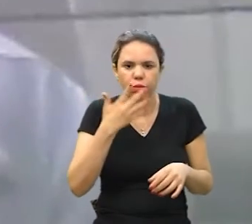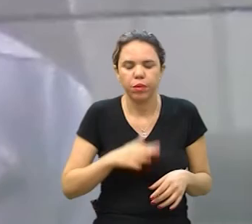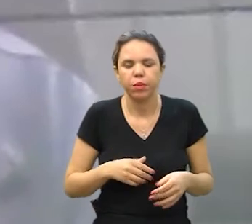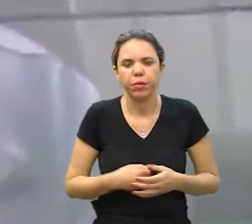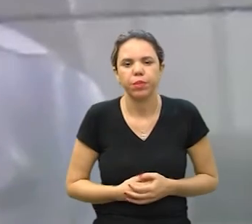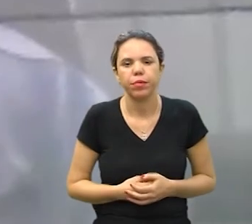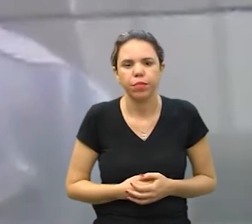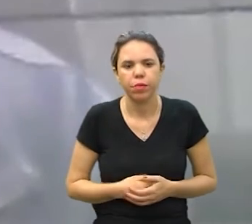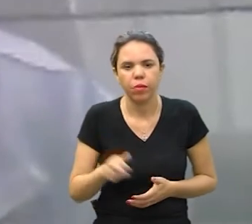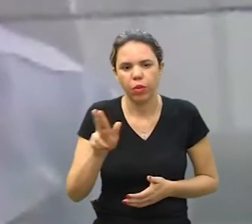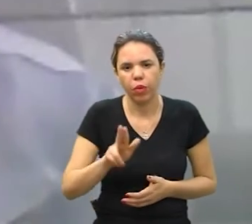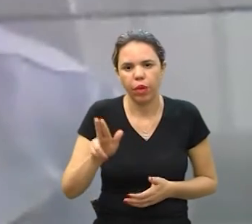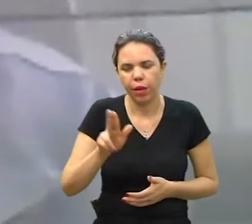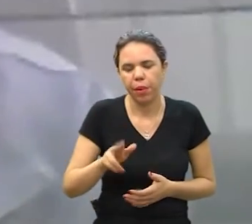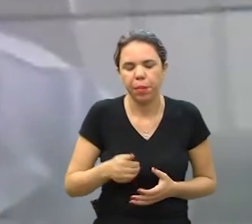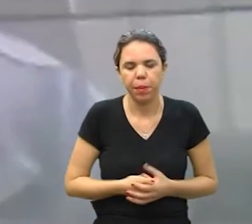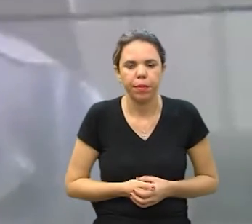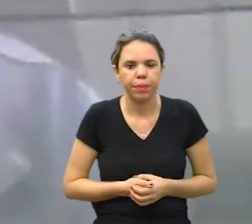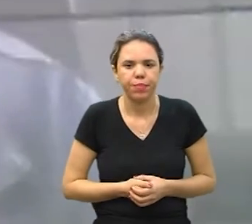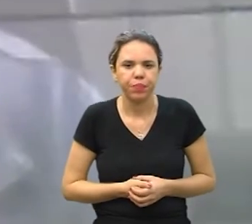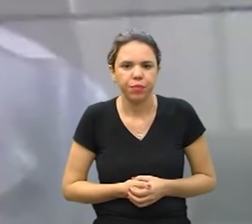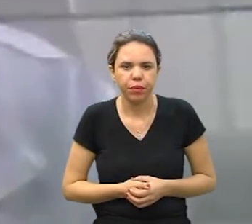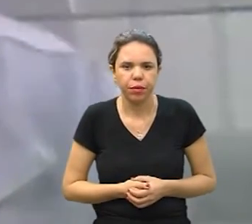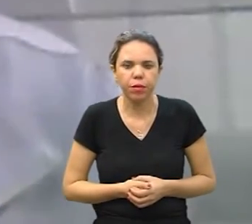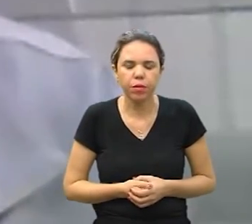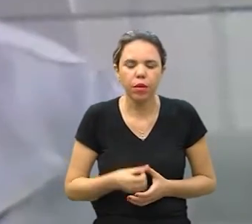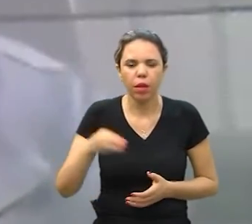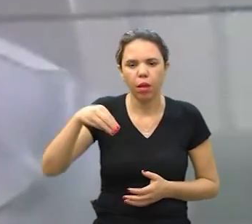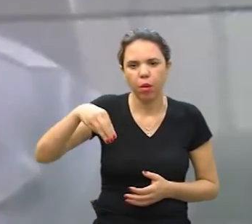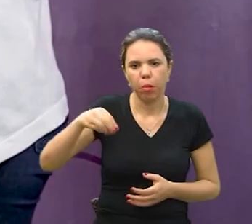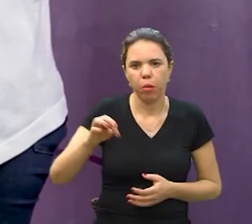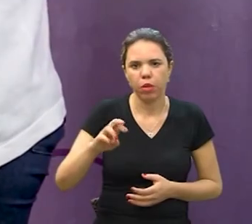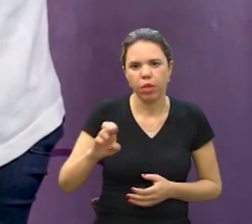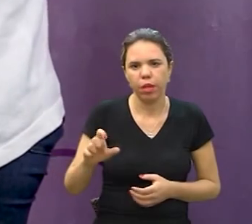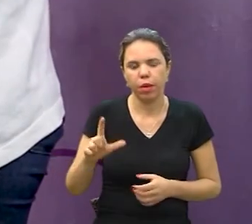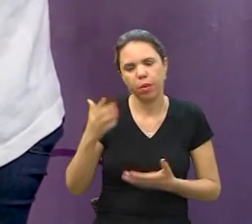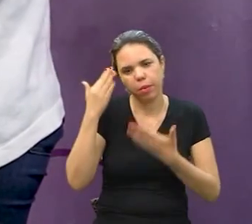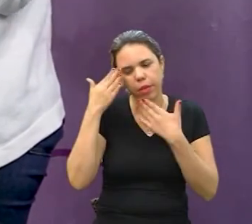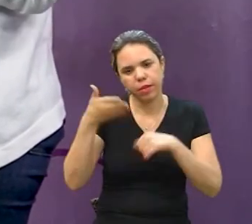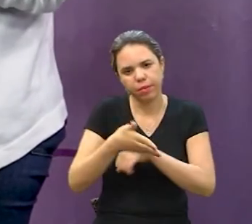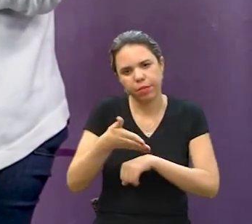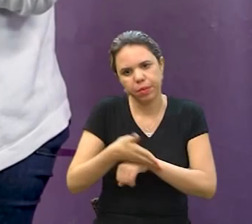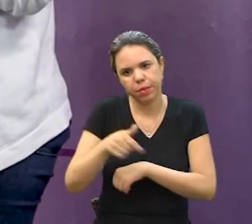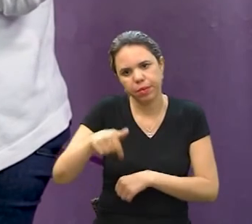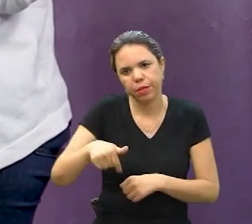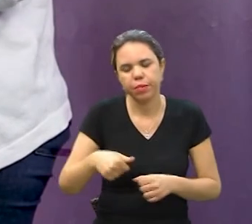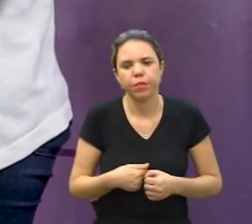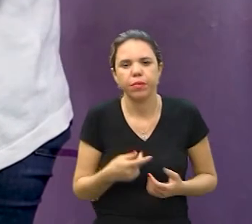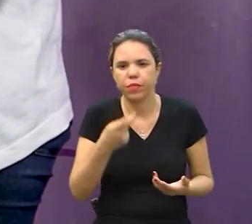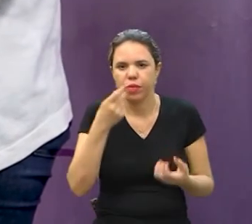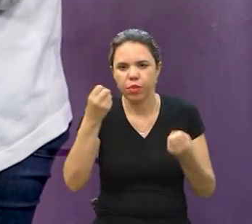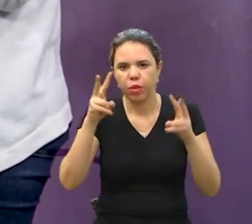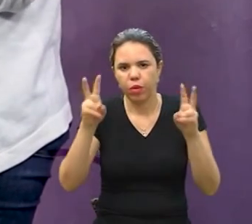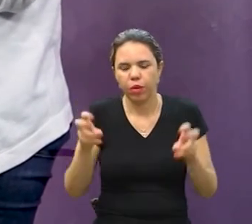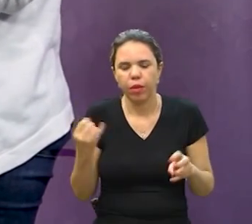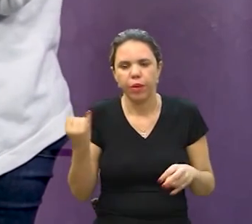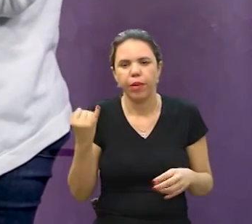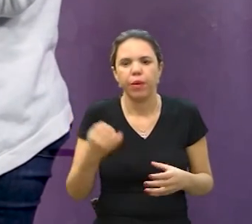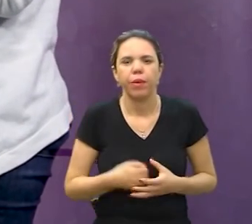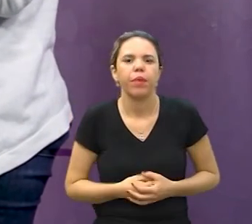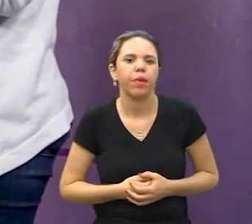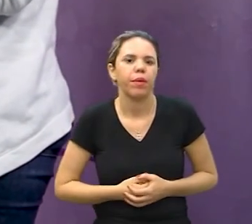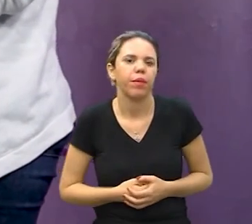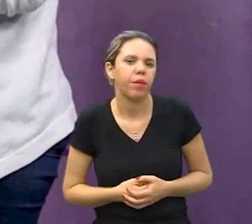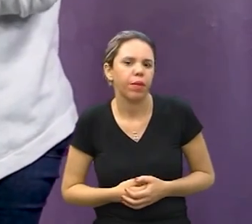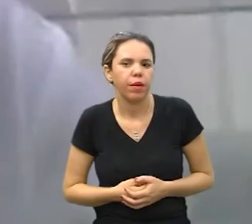crianças da Universidade de Montreal. Obrigada por participar aqui com a gente e falar desse tema que é